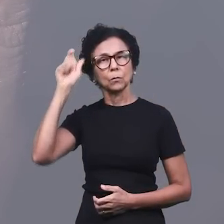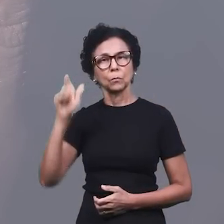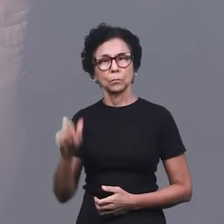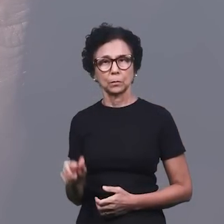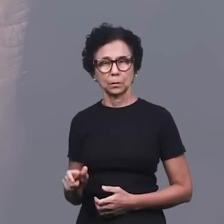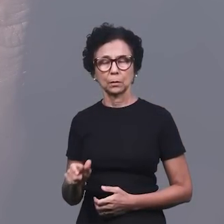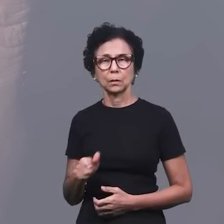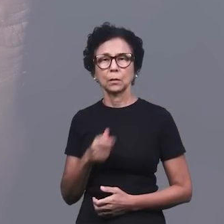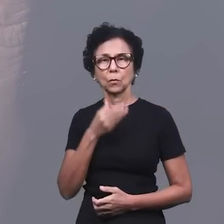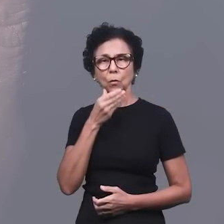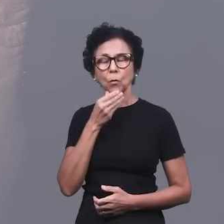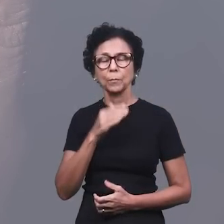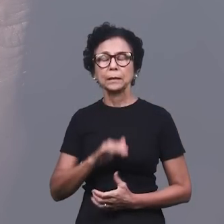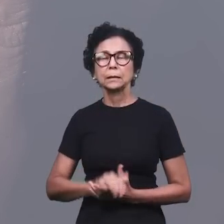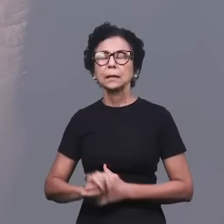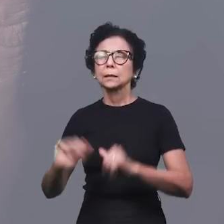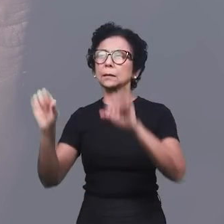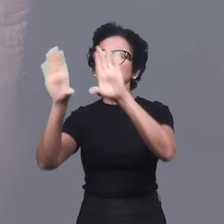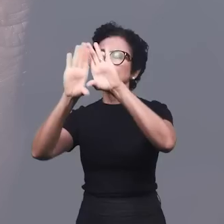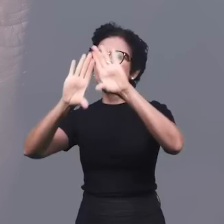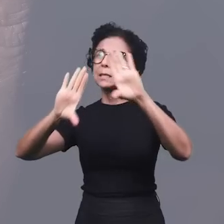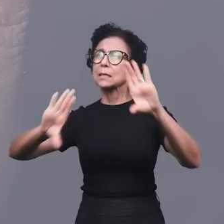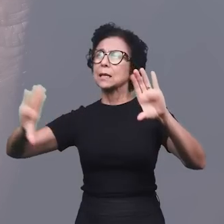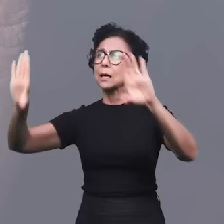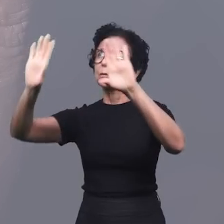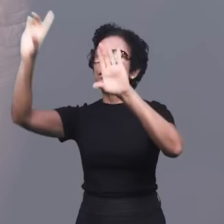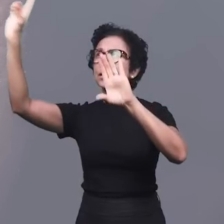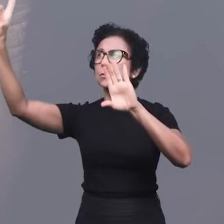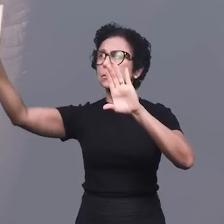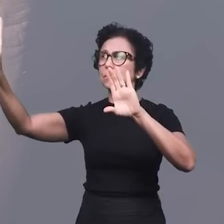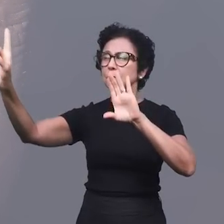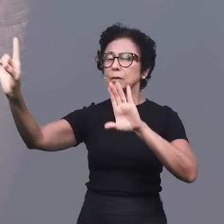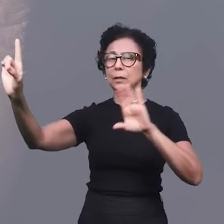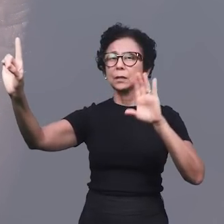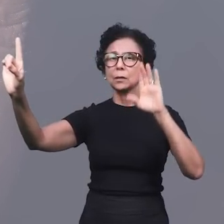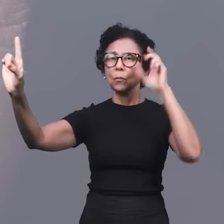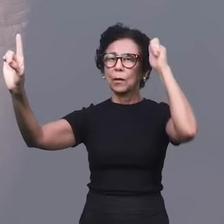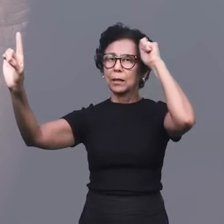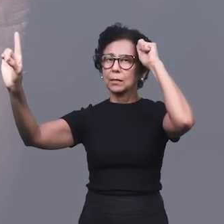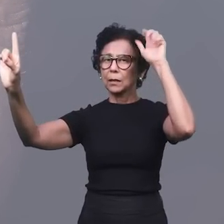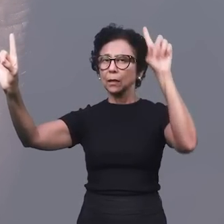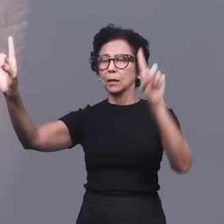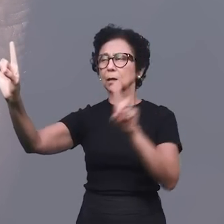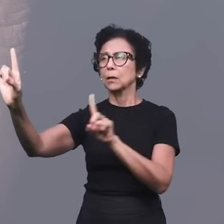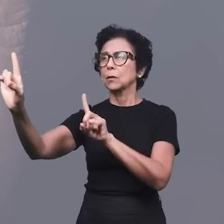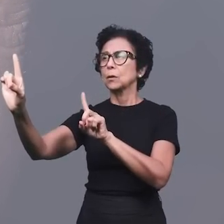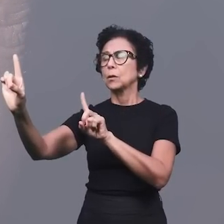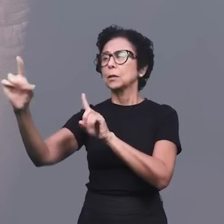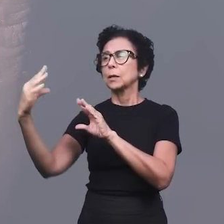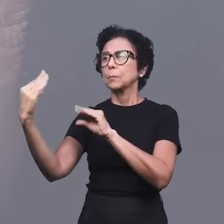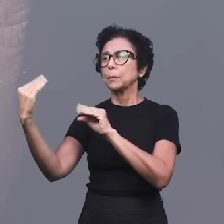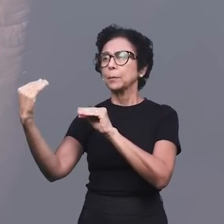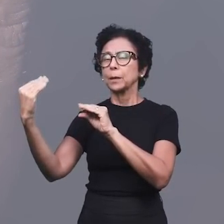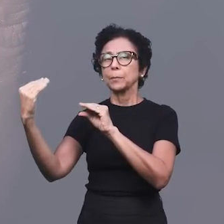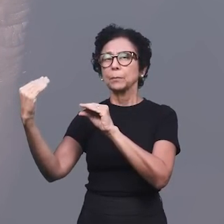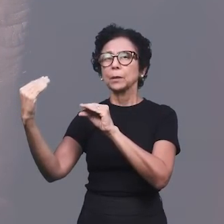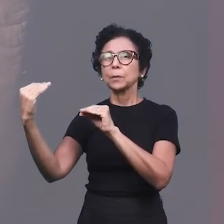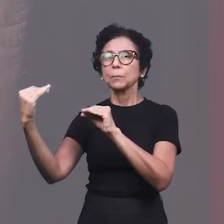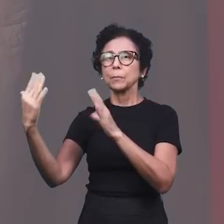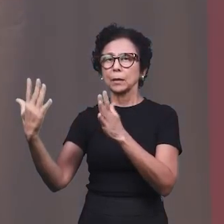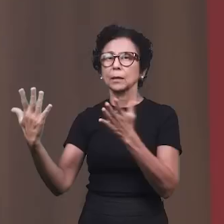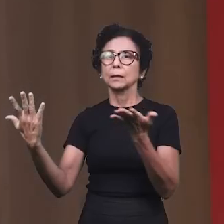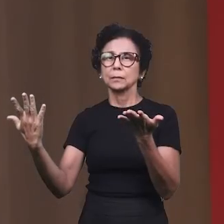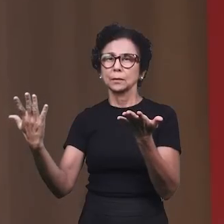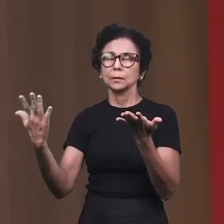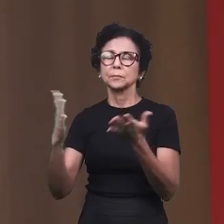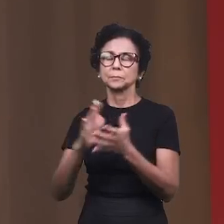Deus descia para falar com Adão, conversar com Adão, dialogar com Adão, aquilo era aplausível